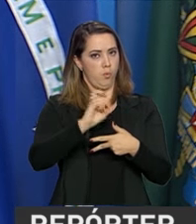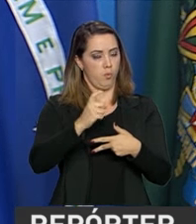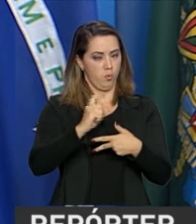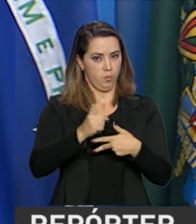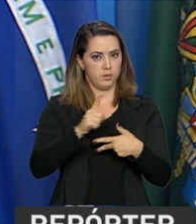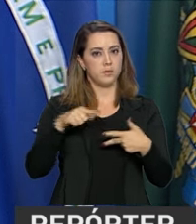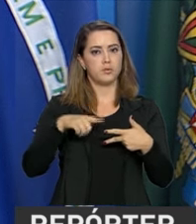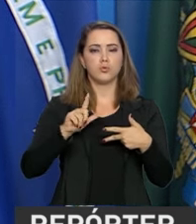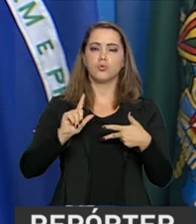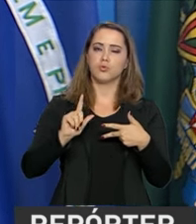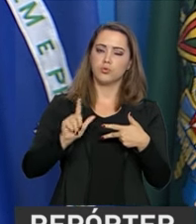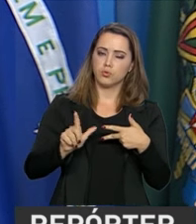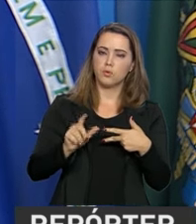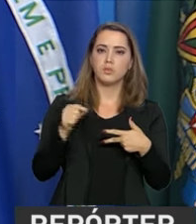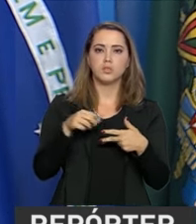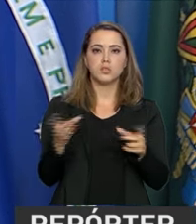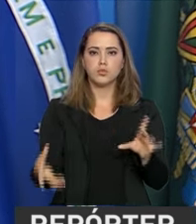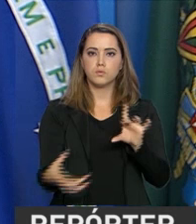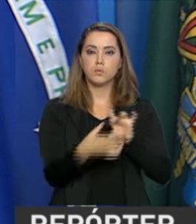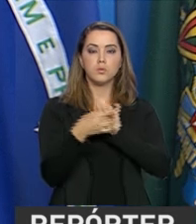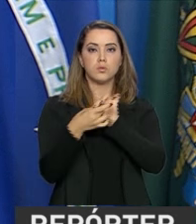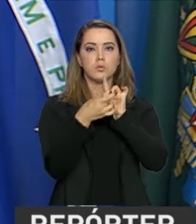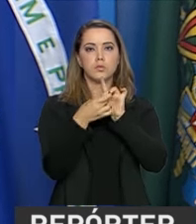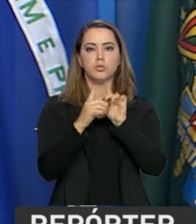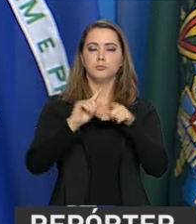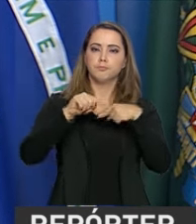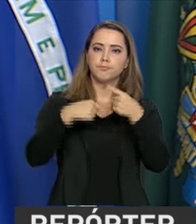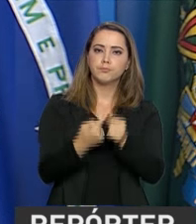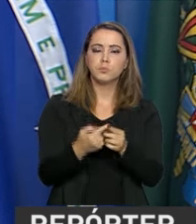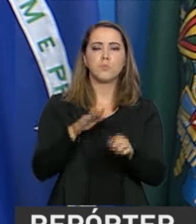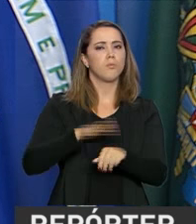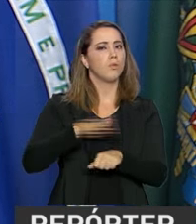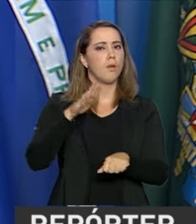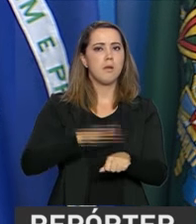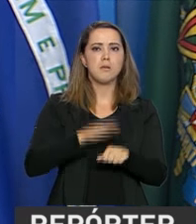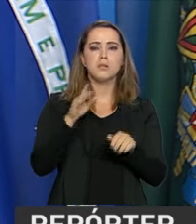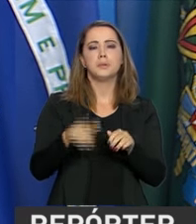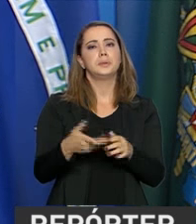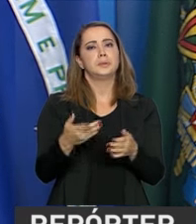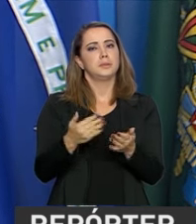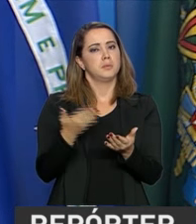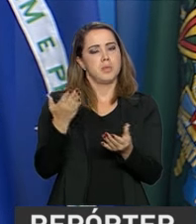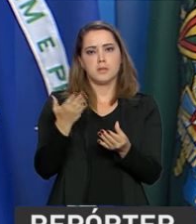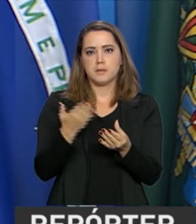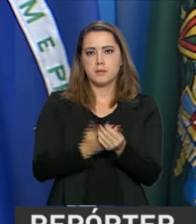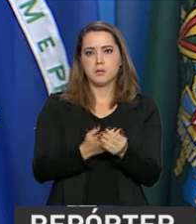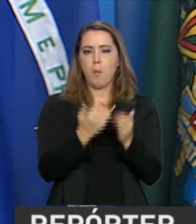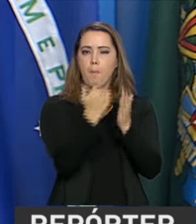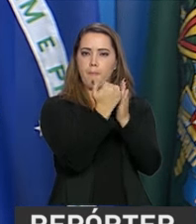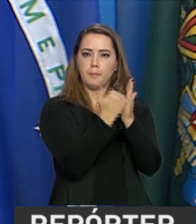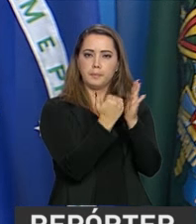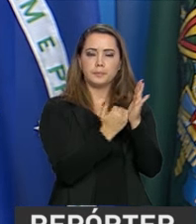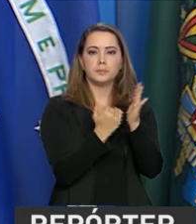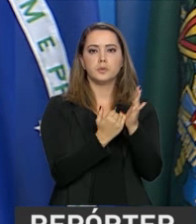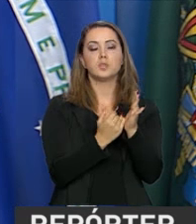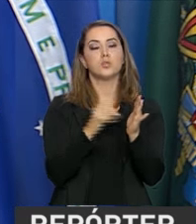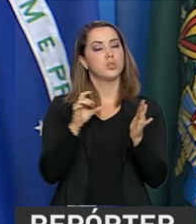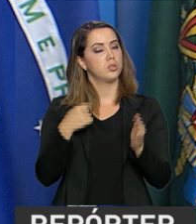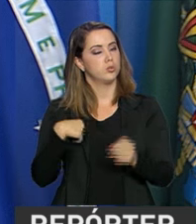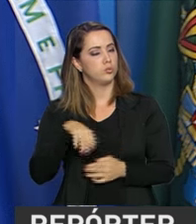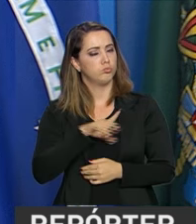o legislativo. E outros tantos projetos virão. Como disse, nós temos apenas eh 20 dias de exercício